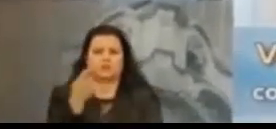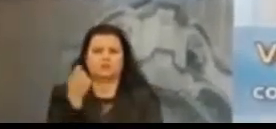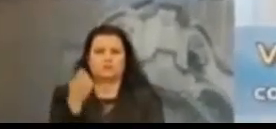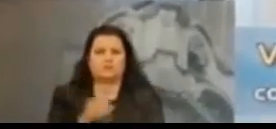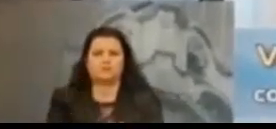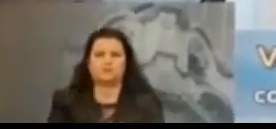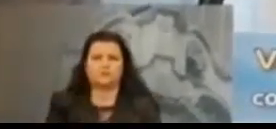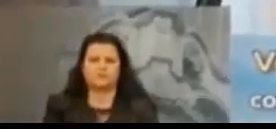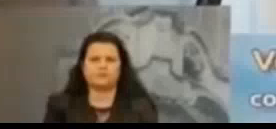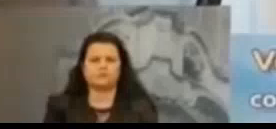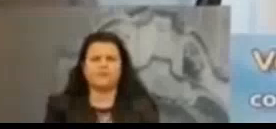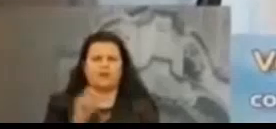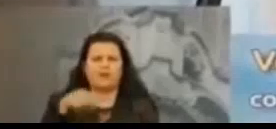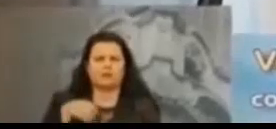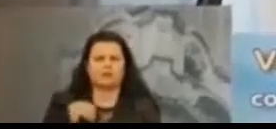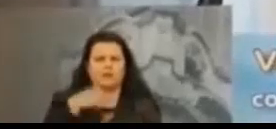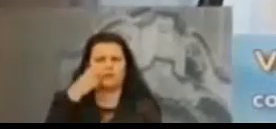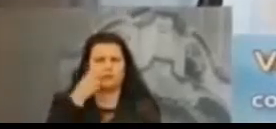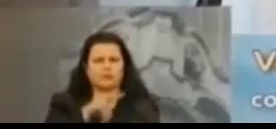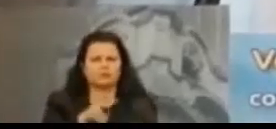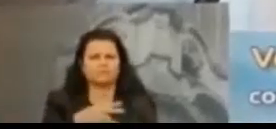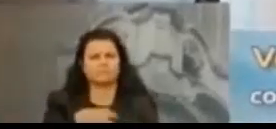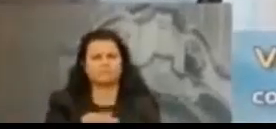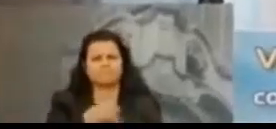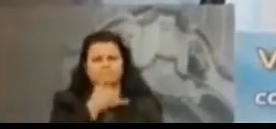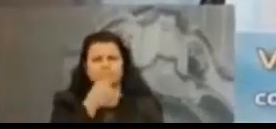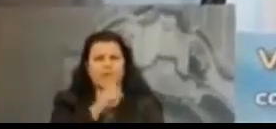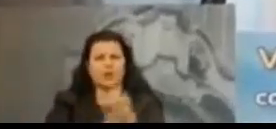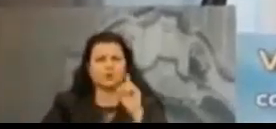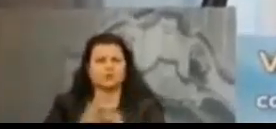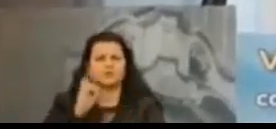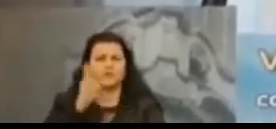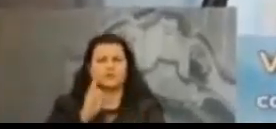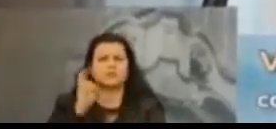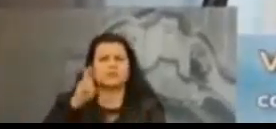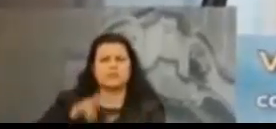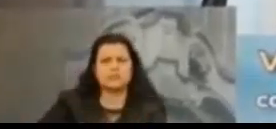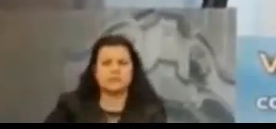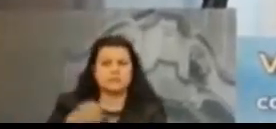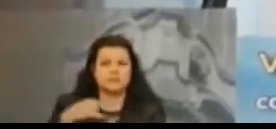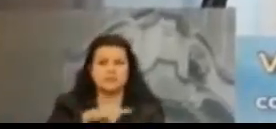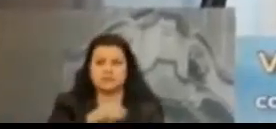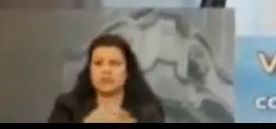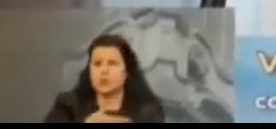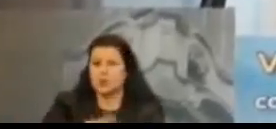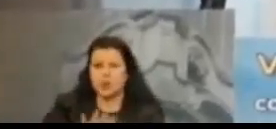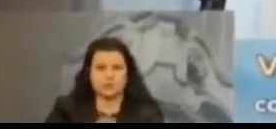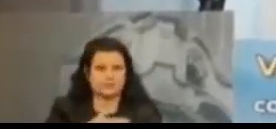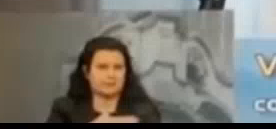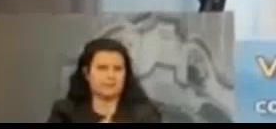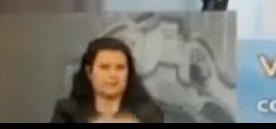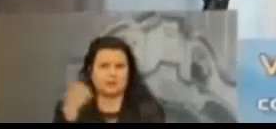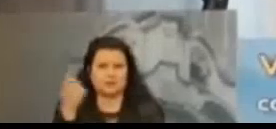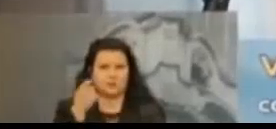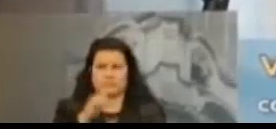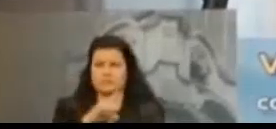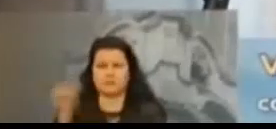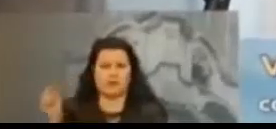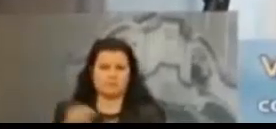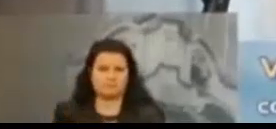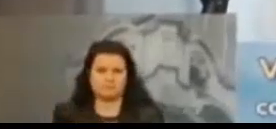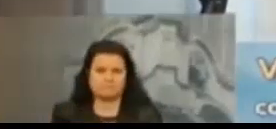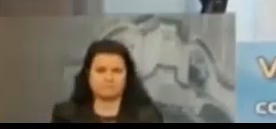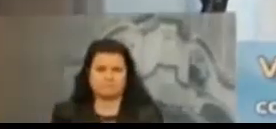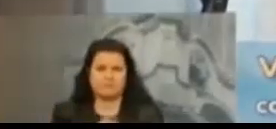rio-grandense. Aqui assistimos, infelizmente, vereadores sentados. Aqueles que não gostam do hino rio-grandense, que saiam da sala.